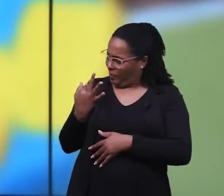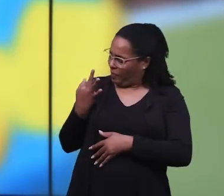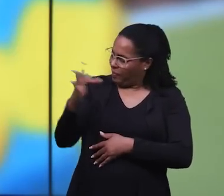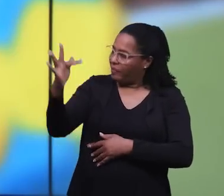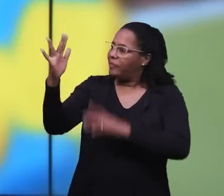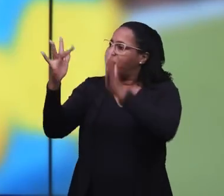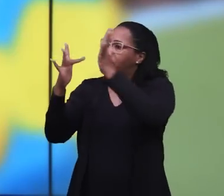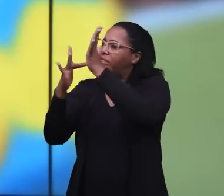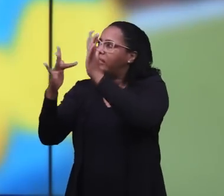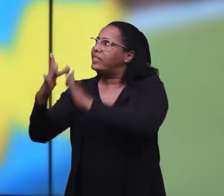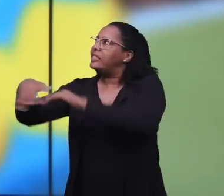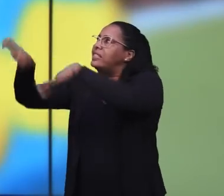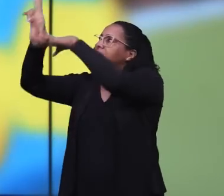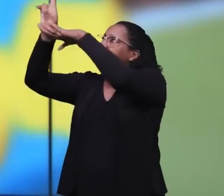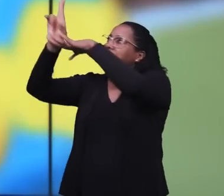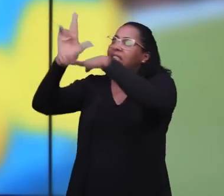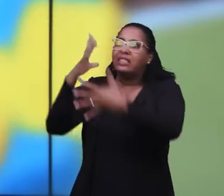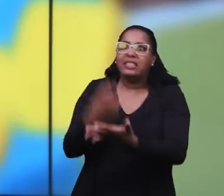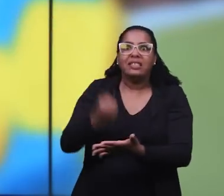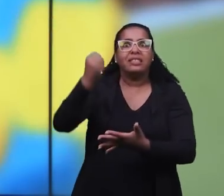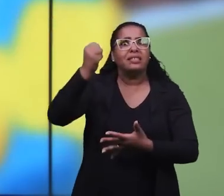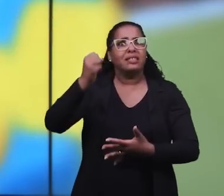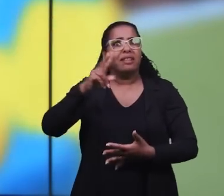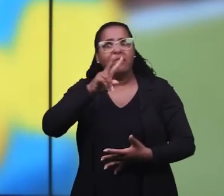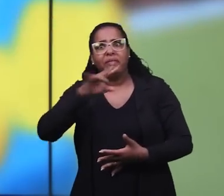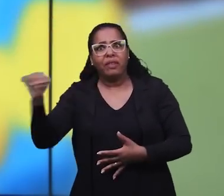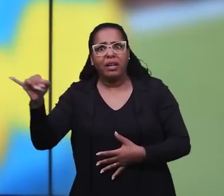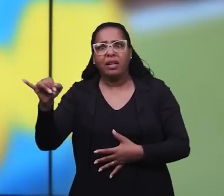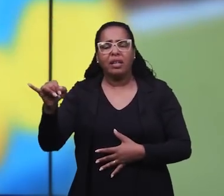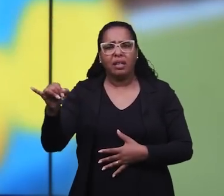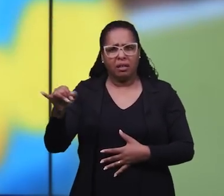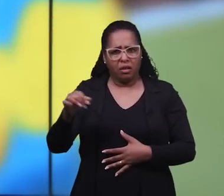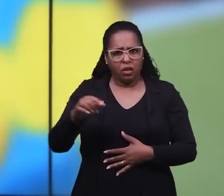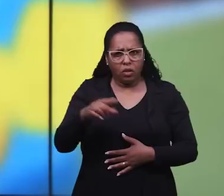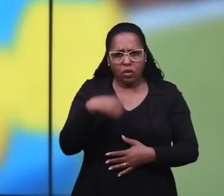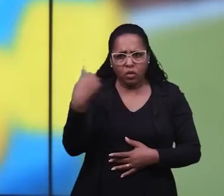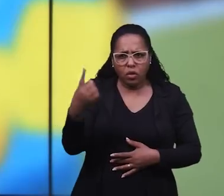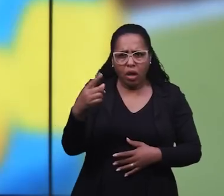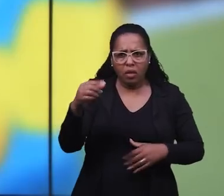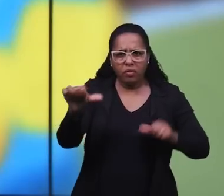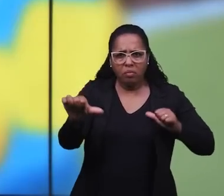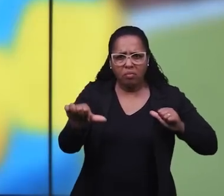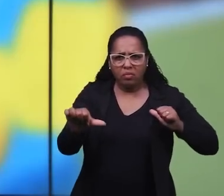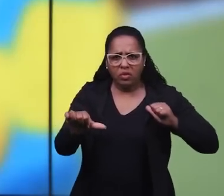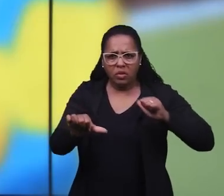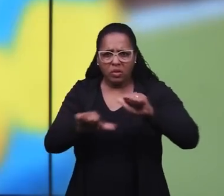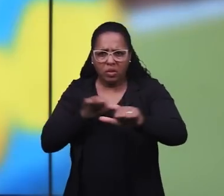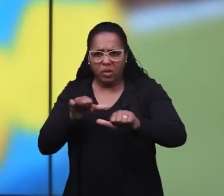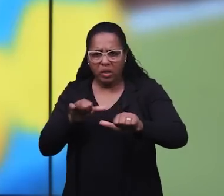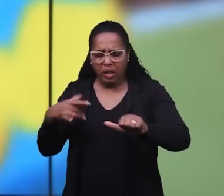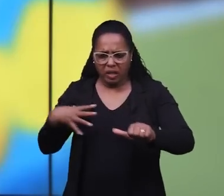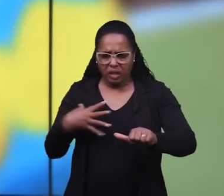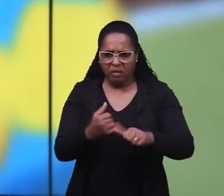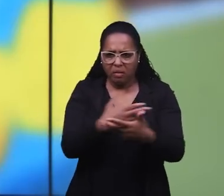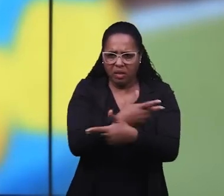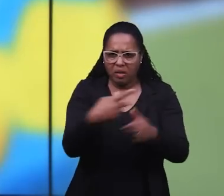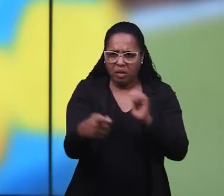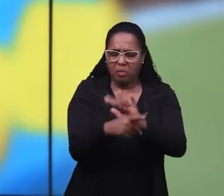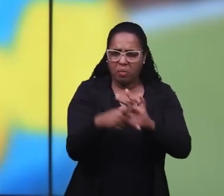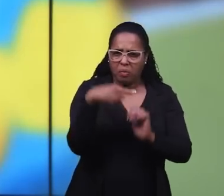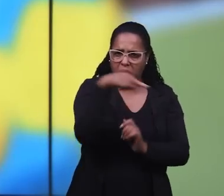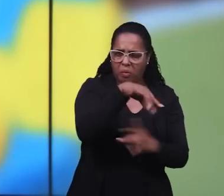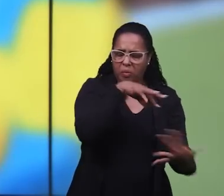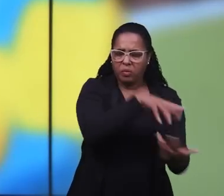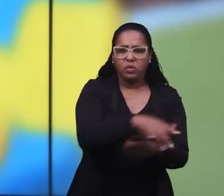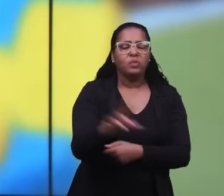breve Jesus voltará. Não vamos trocar a nossa salvação por nada deste